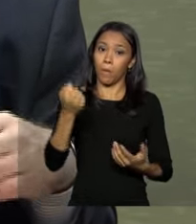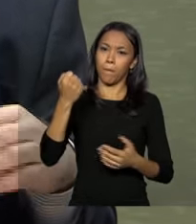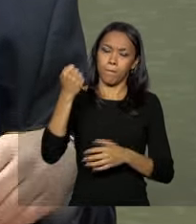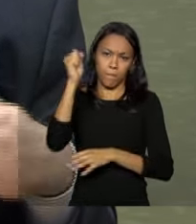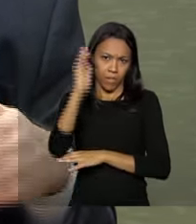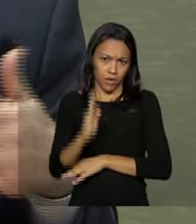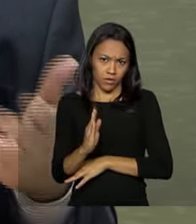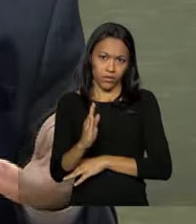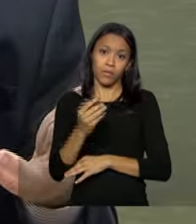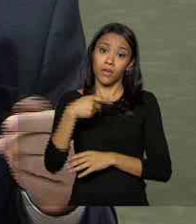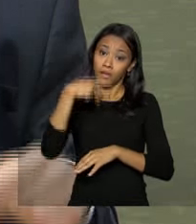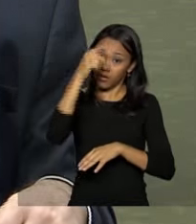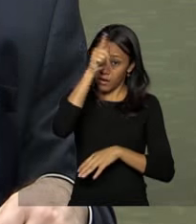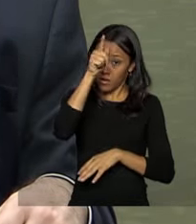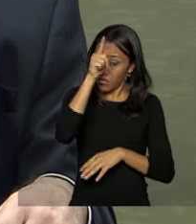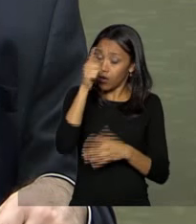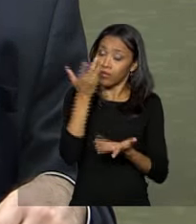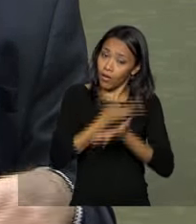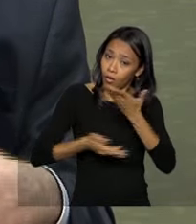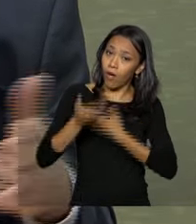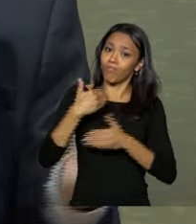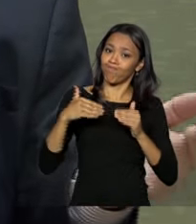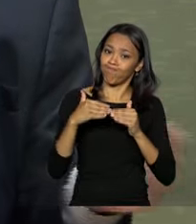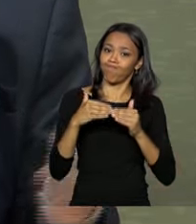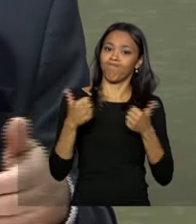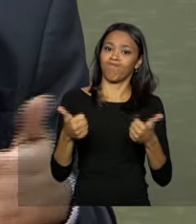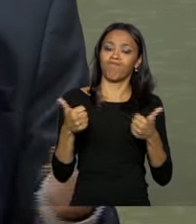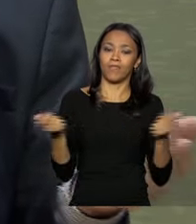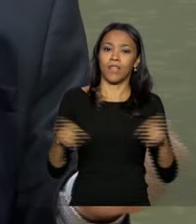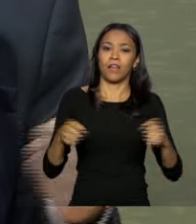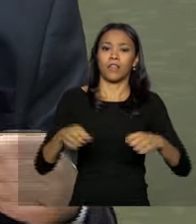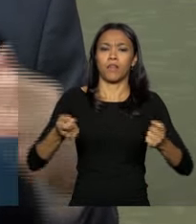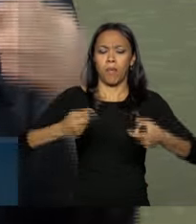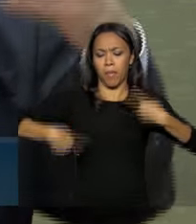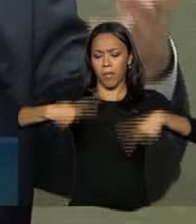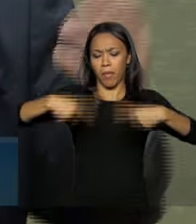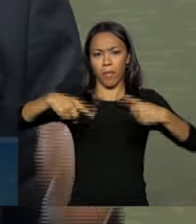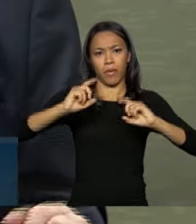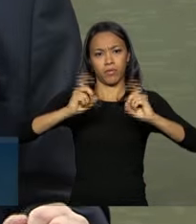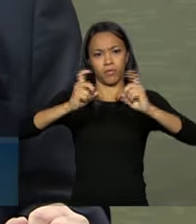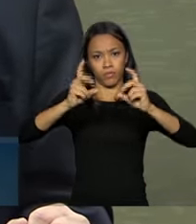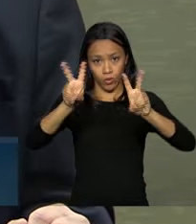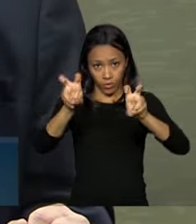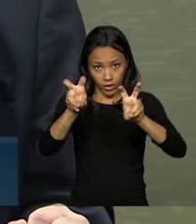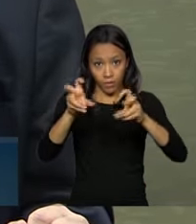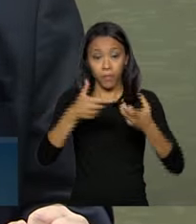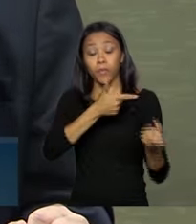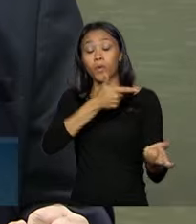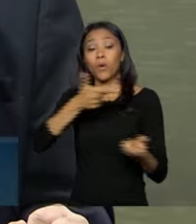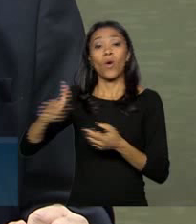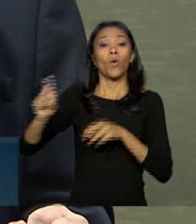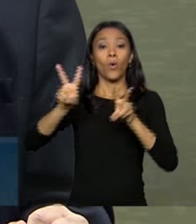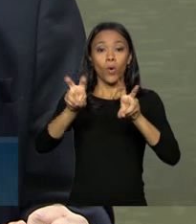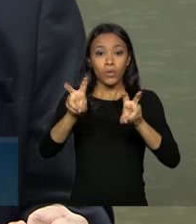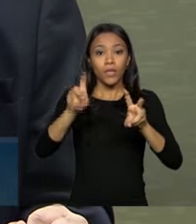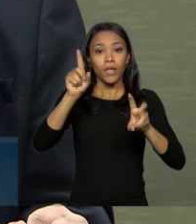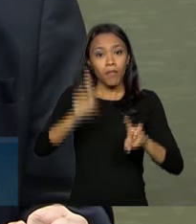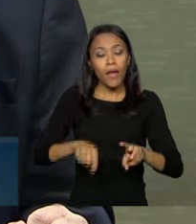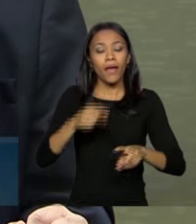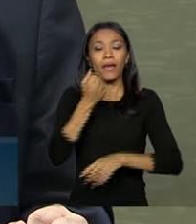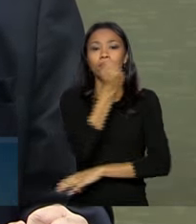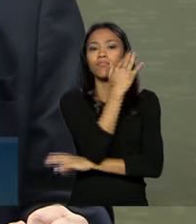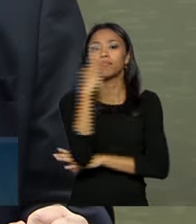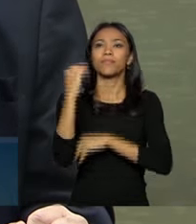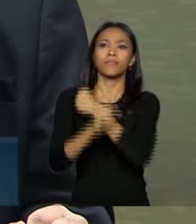para liderar esse debate. Outro tema muito importante é o tema do meio ambiente. Todos sabem que nós vamos ter em Paris a